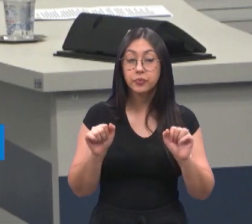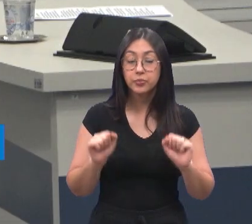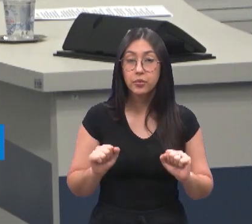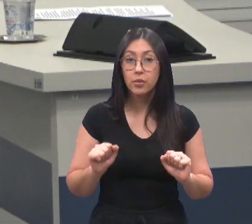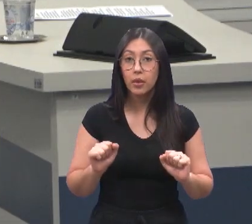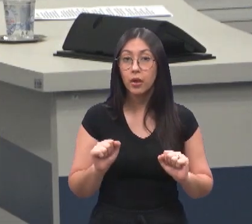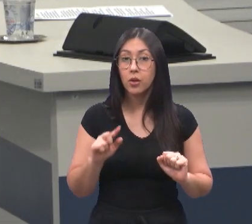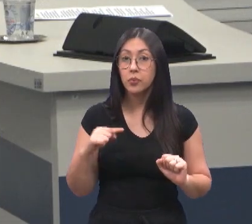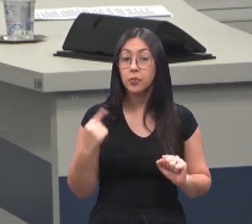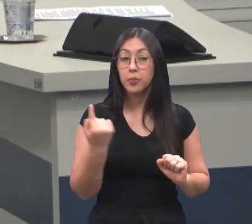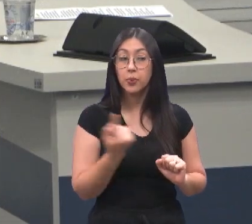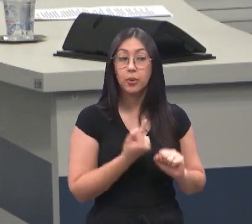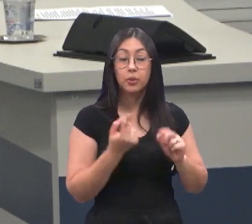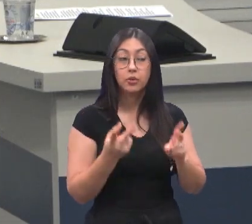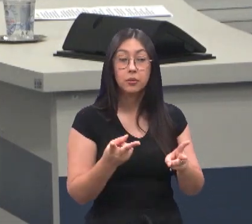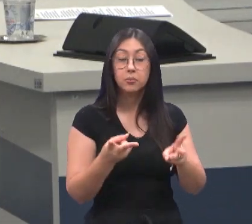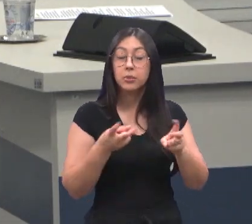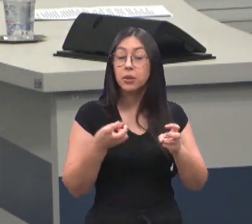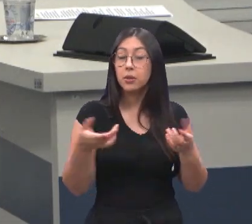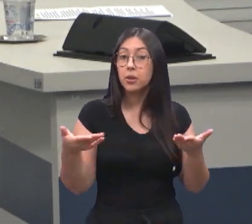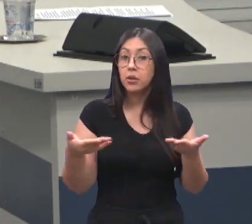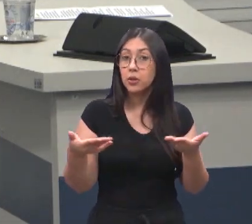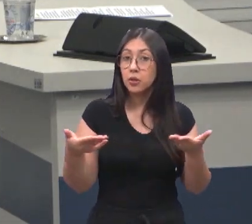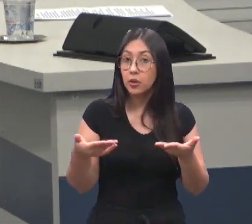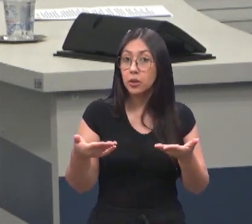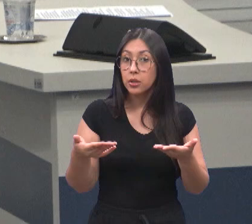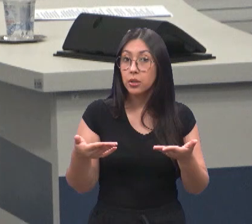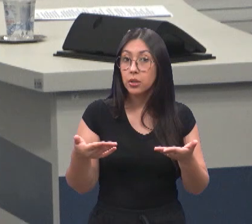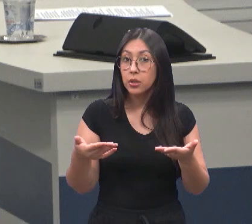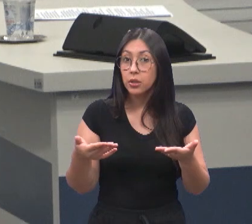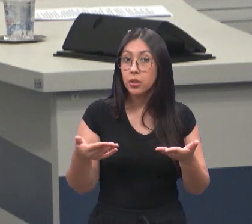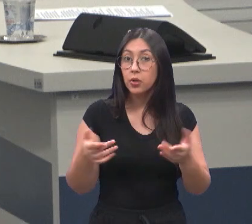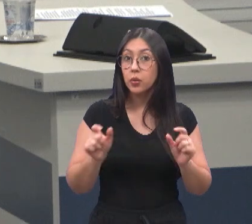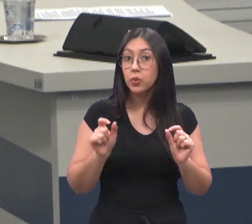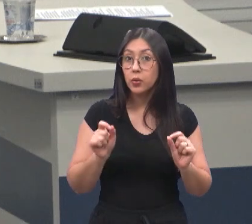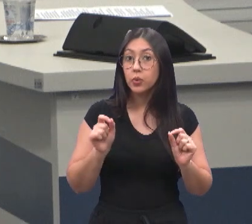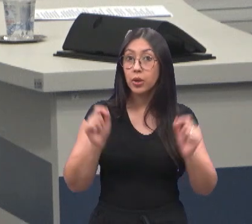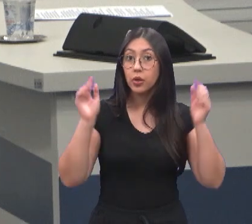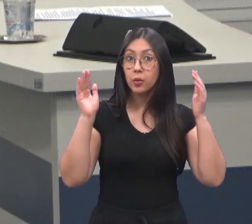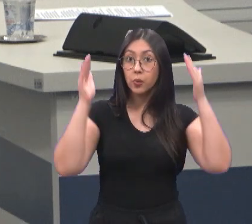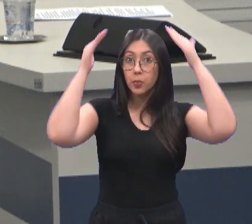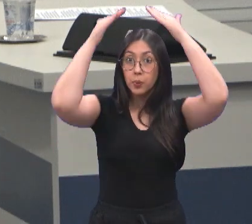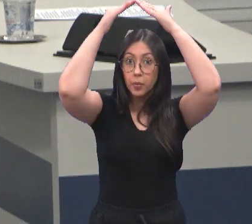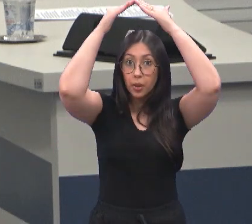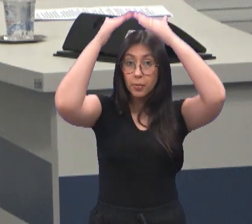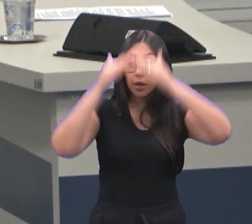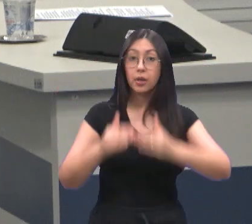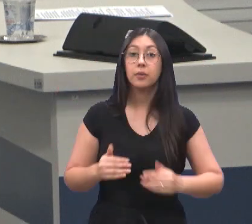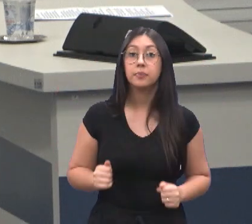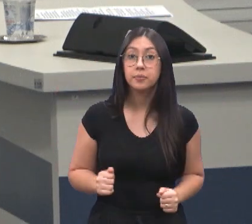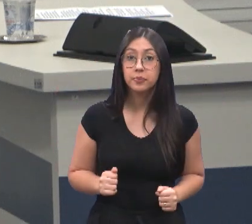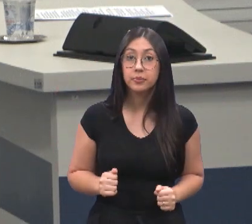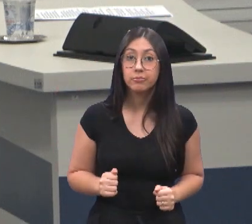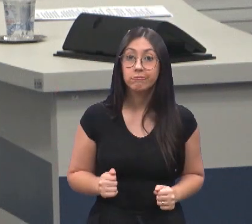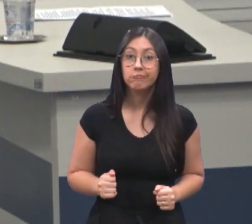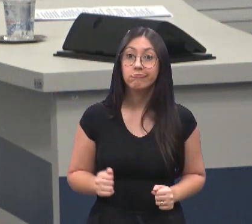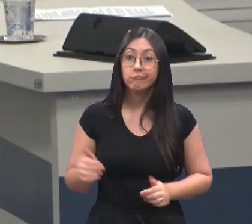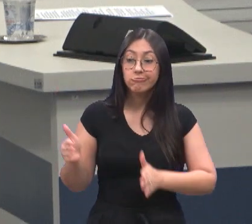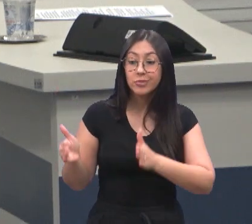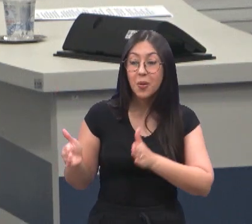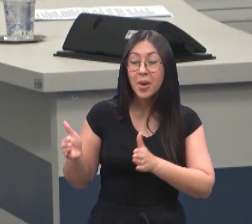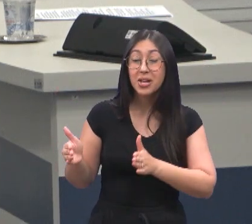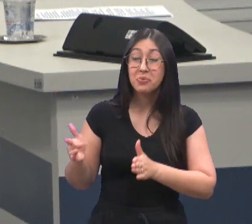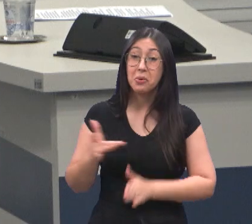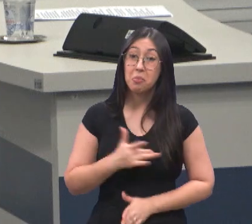estamos vendo, senhor presidente, neste momento, o nosso querido Papa Francisco está passando um momento difícil de